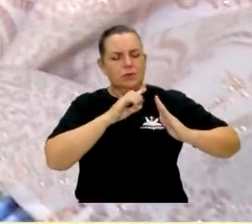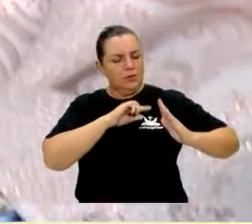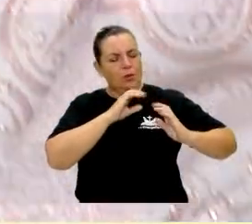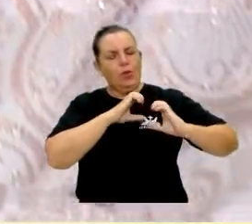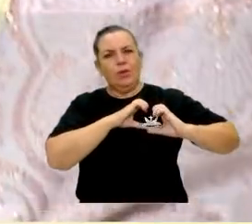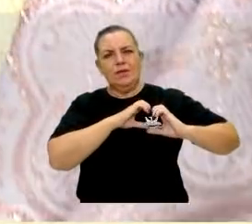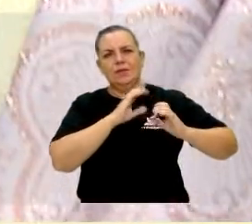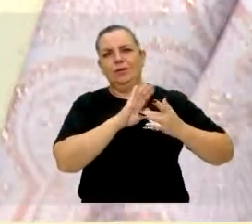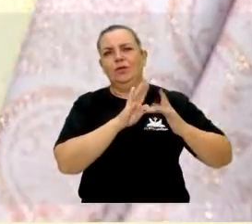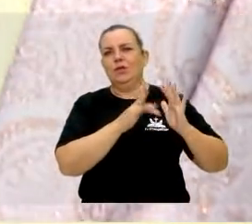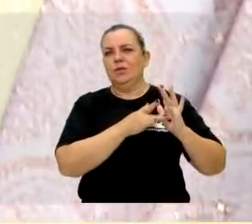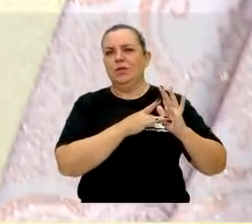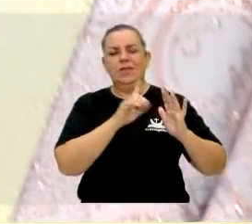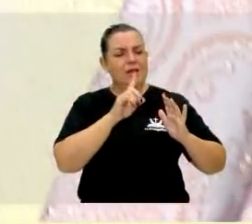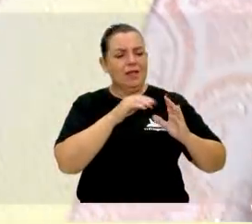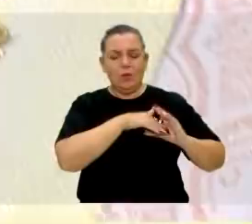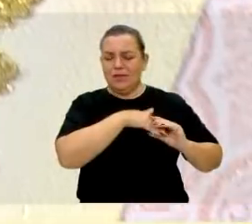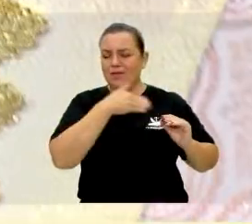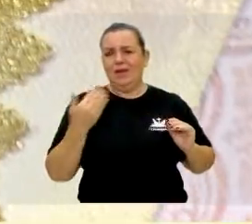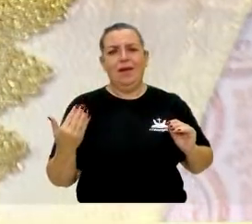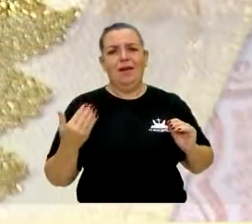e não saiam dali,